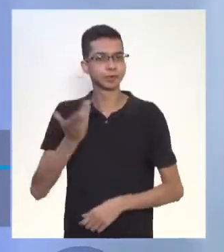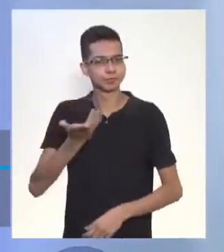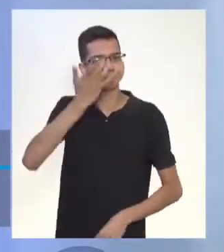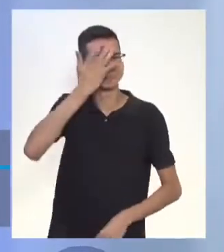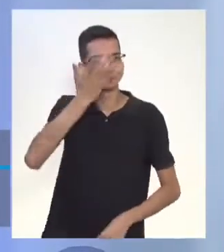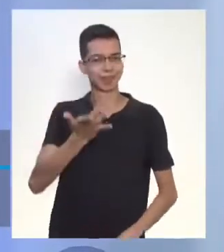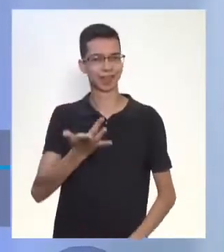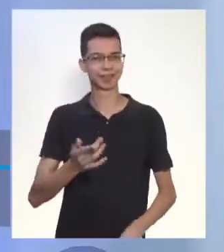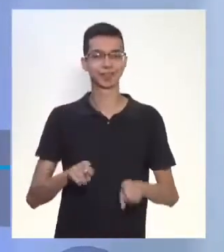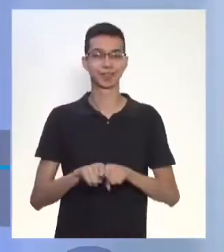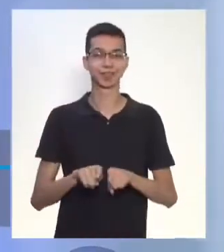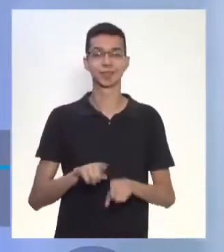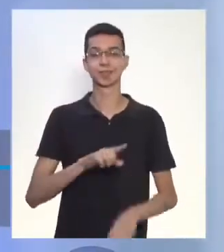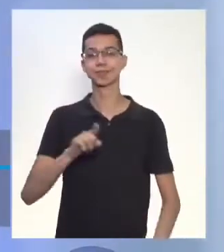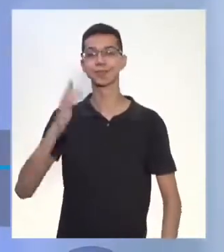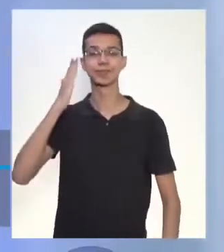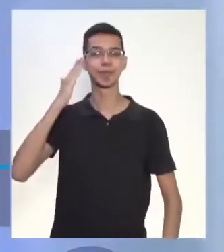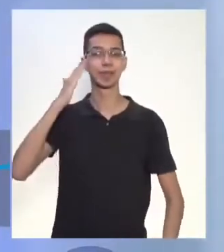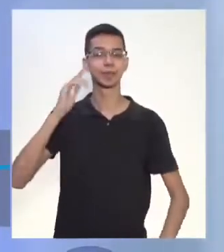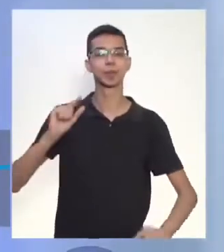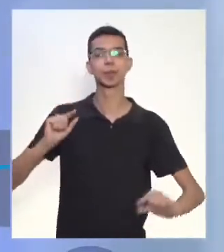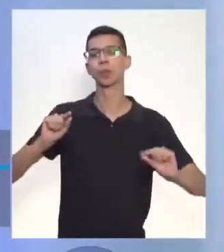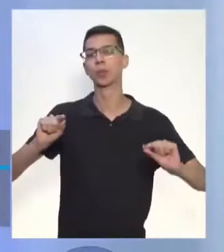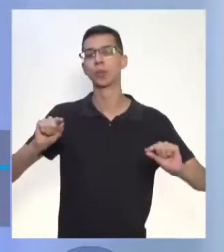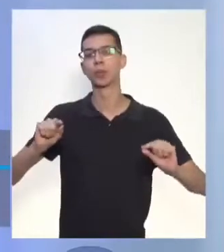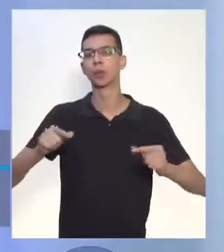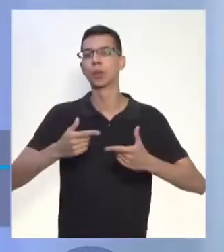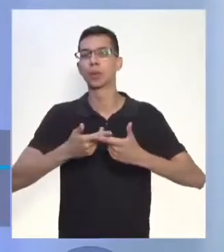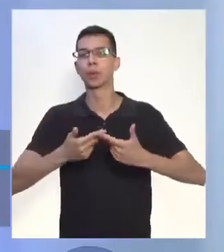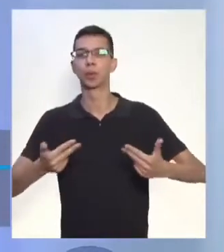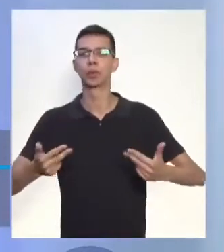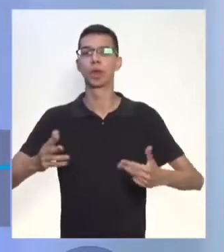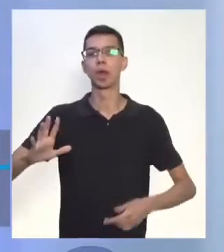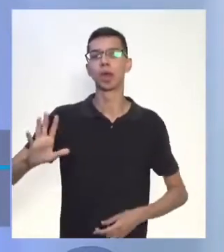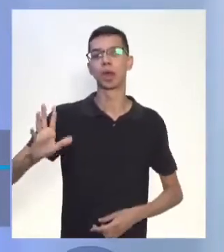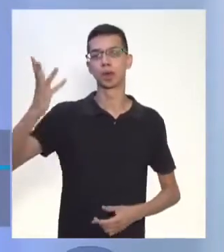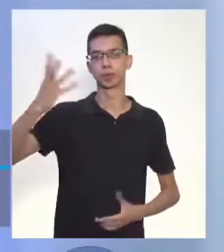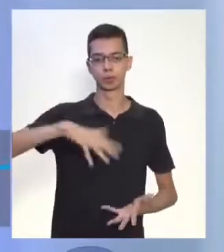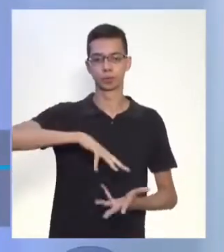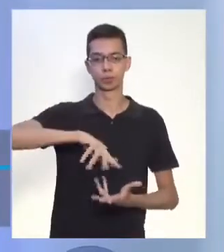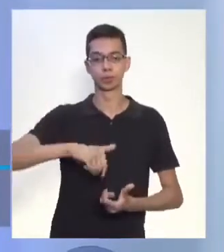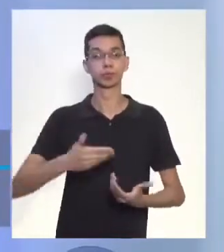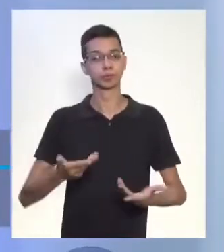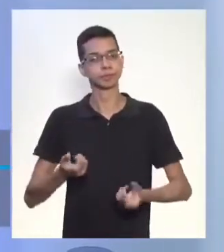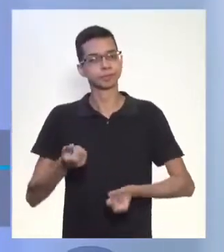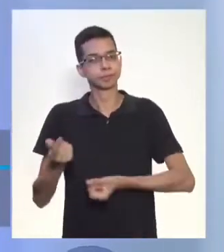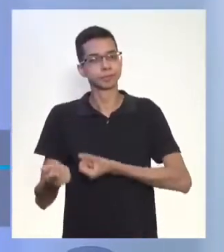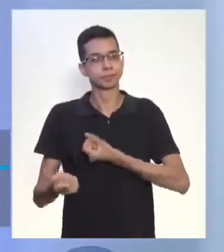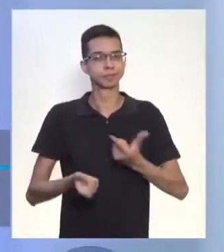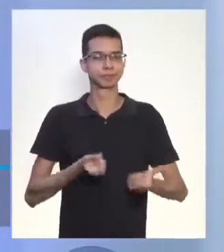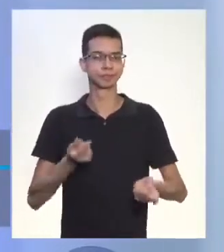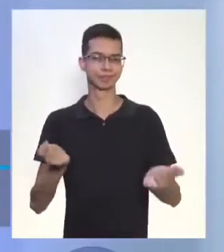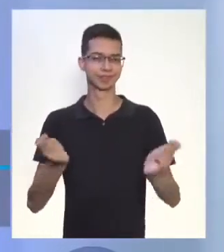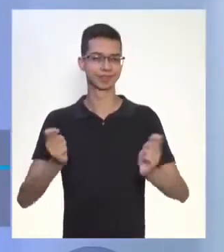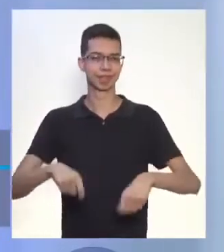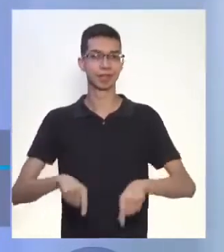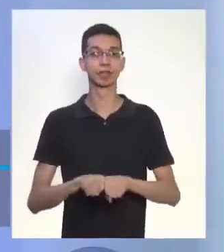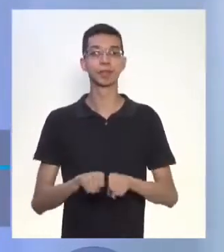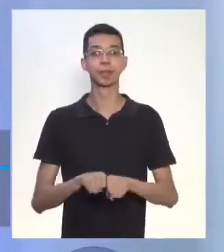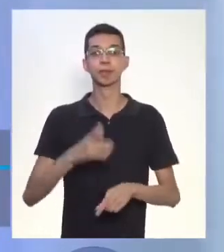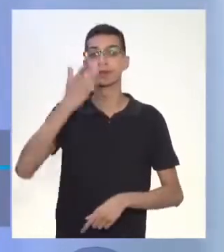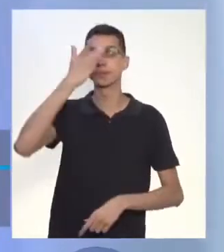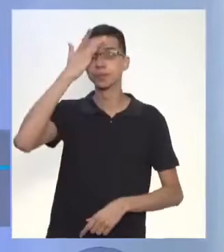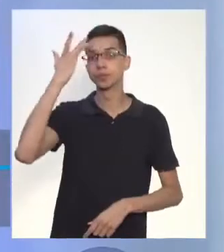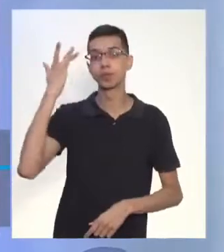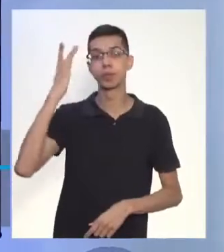também de saber, de inteirar, né, o que está acontecendo aí no mundo, né? Então essas são algumas das maneiras. Então nós colocamos, existem ainda algumas pessoas que